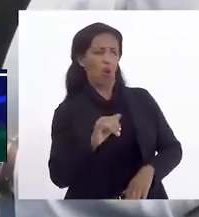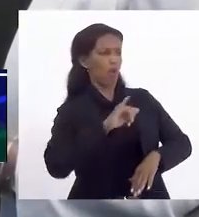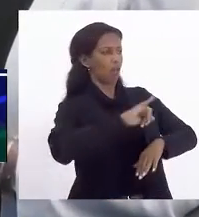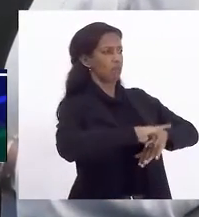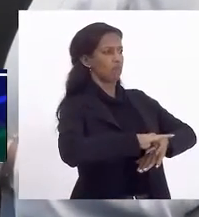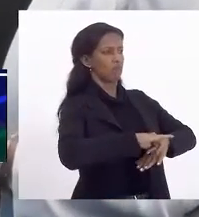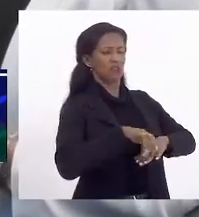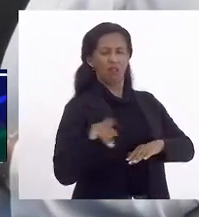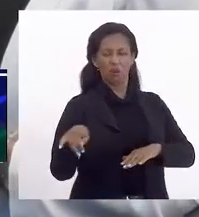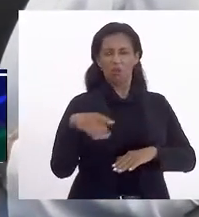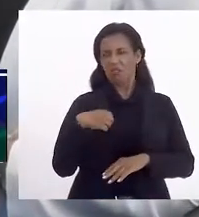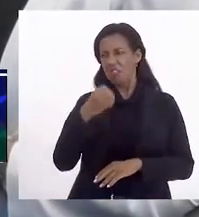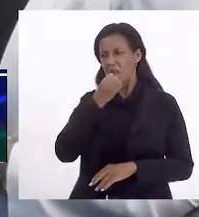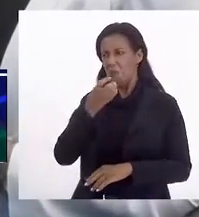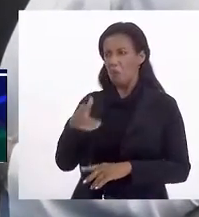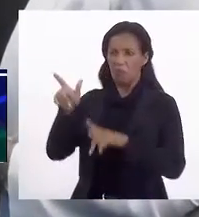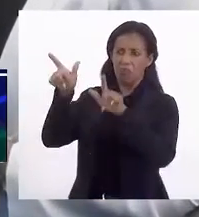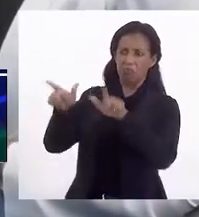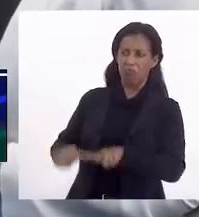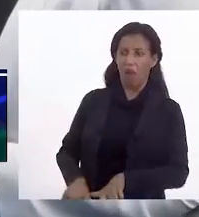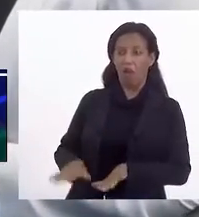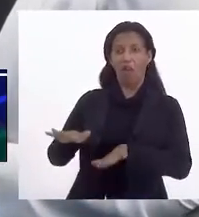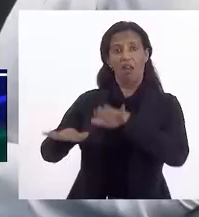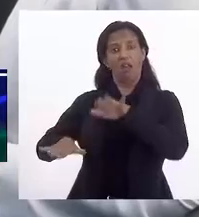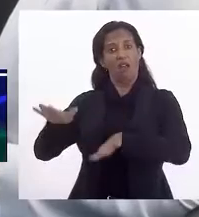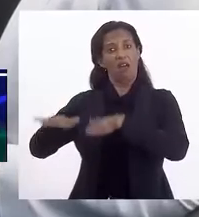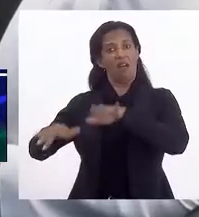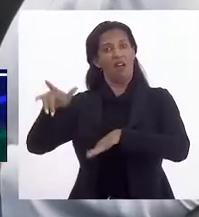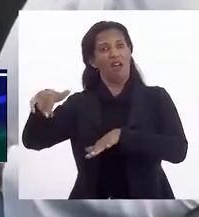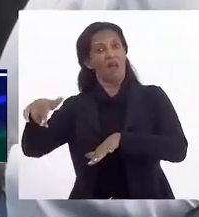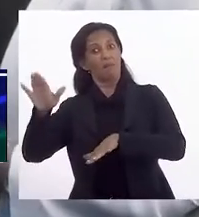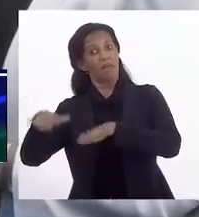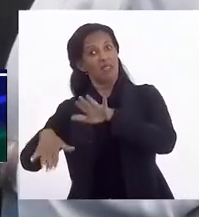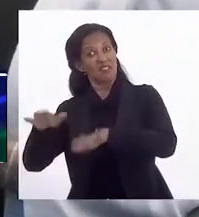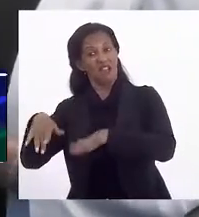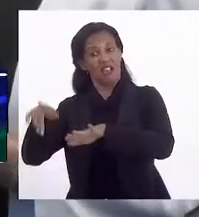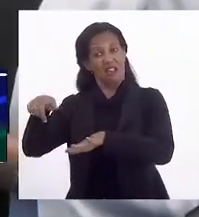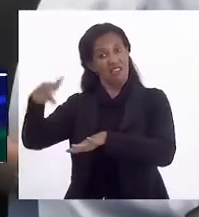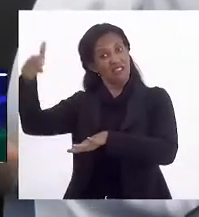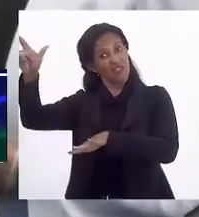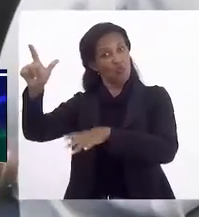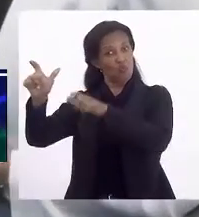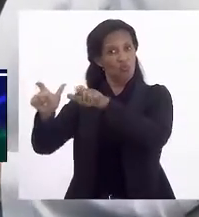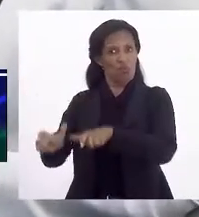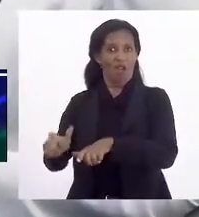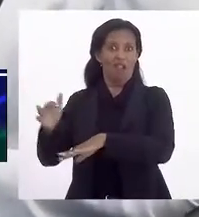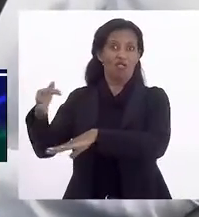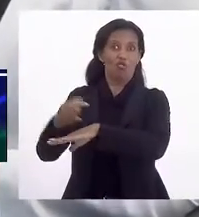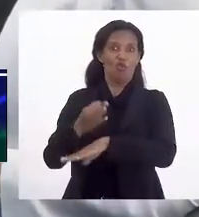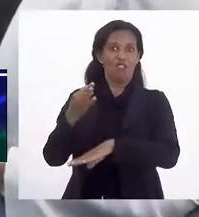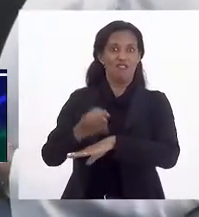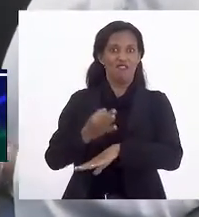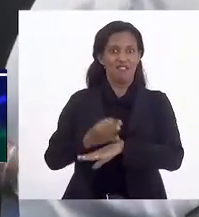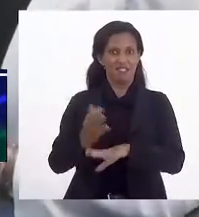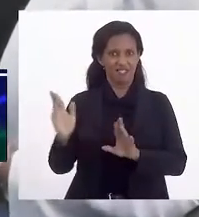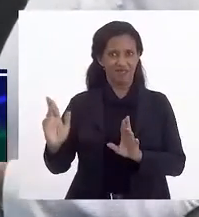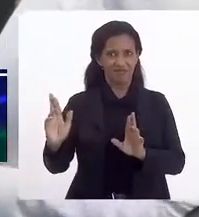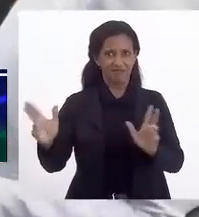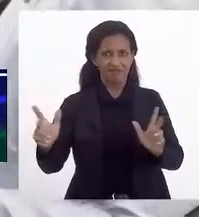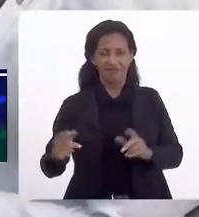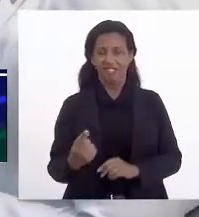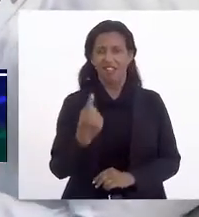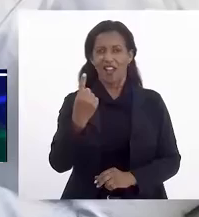mas você até que é um bom rapaz, apesar de ser do norte fluminense. Não é assim que... Essa é o tolerante. Então, a única coisa